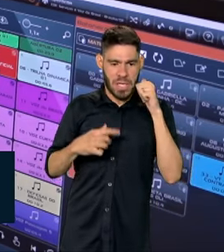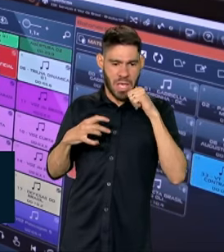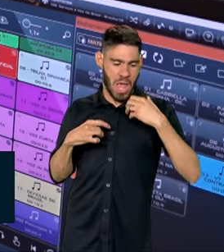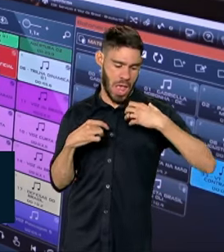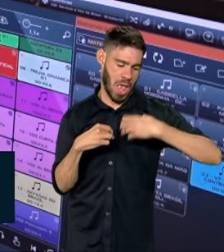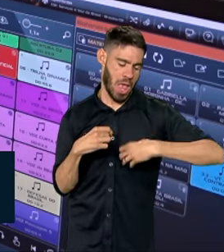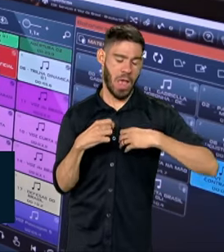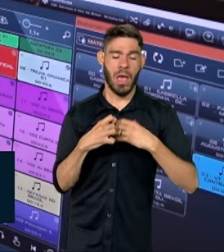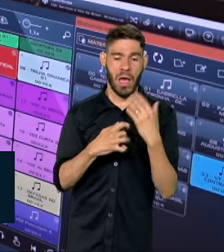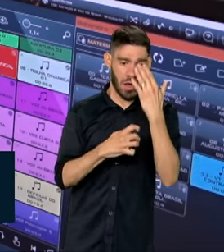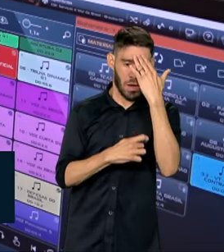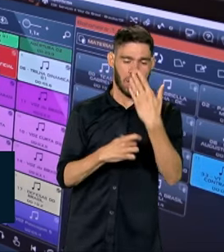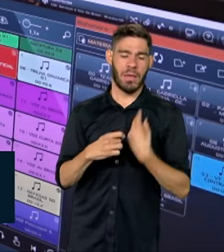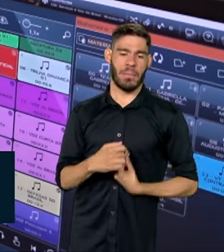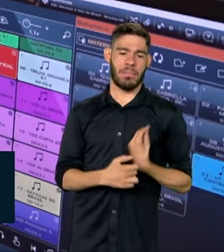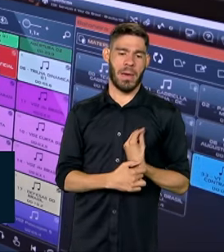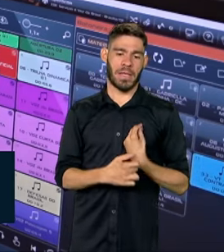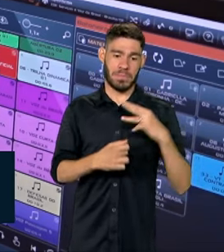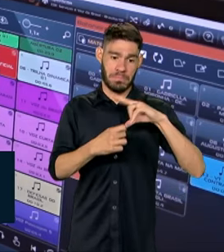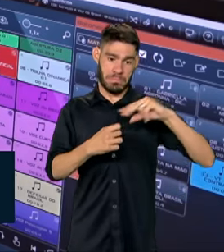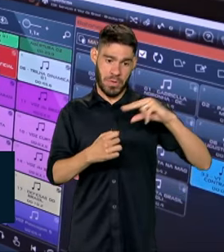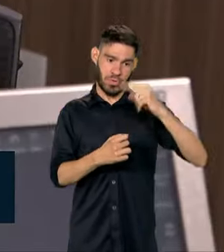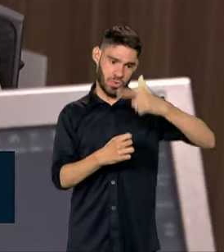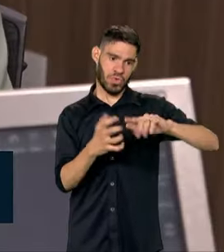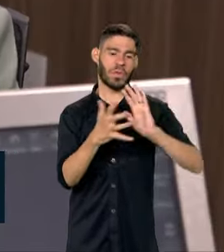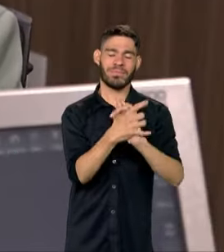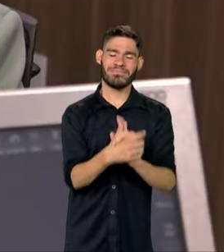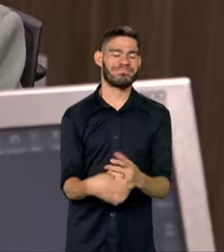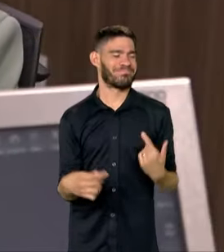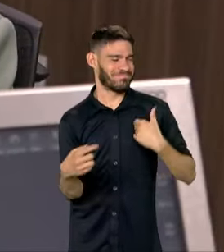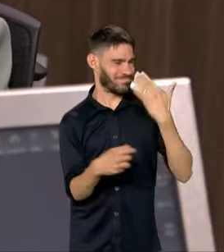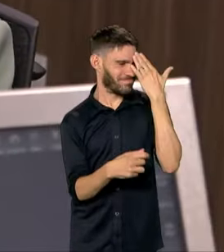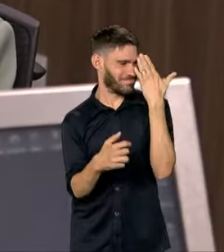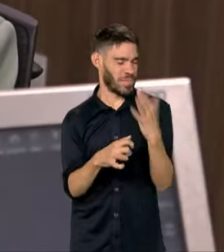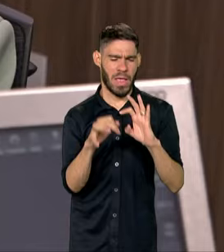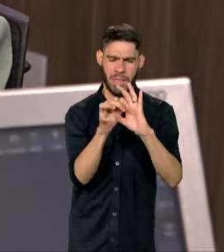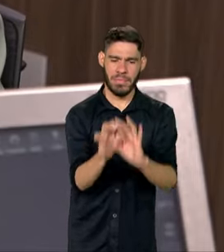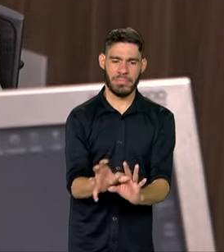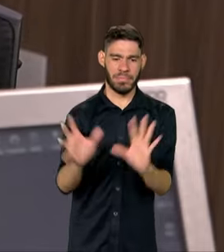Agradecemos mais uma vez sua participação aqui na Voz do Brasil. Eu que agradeço, estou à disposição.